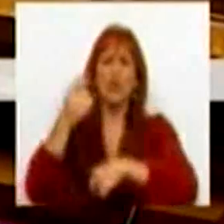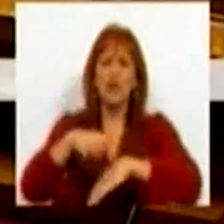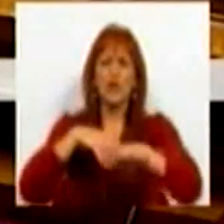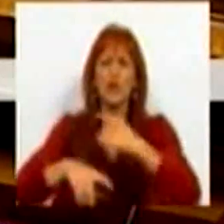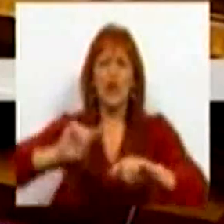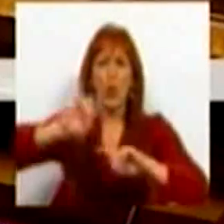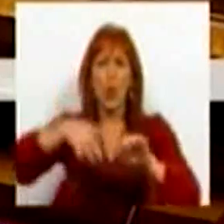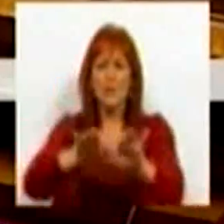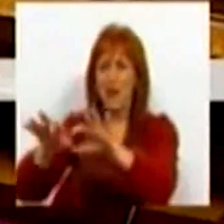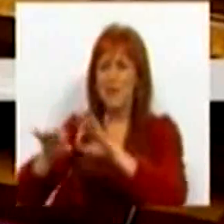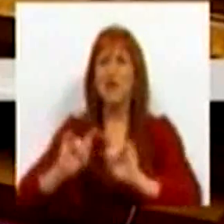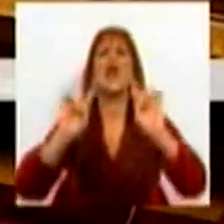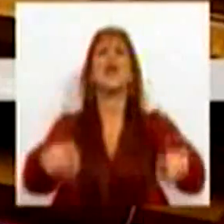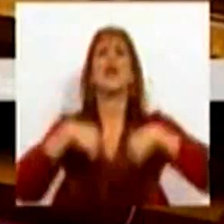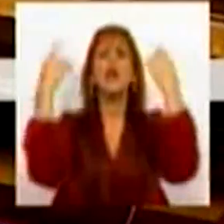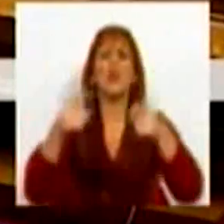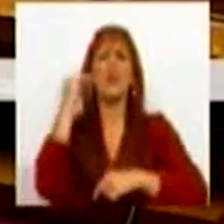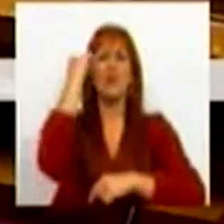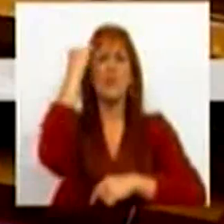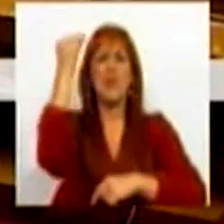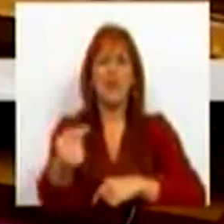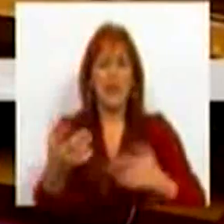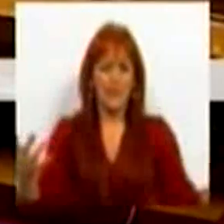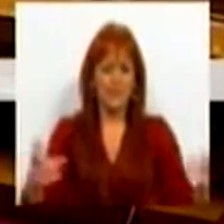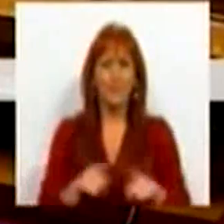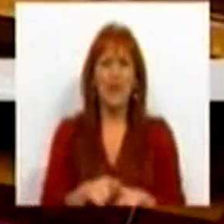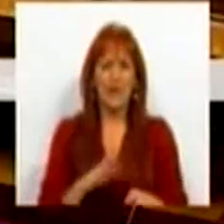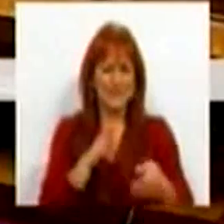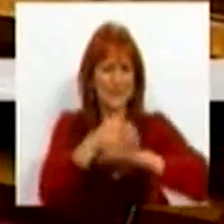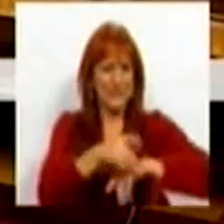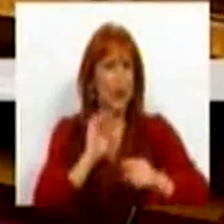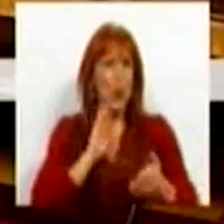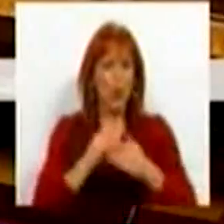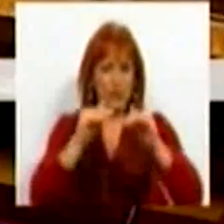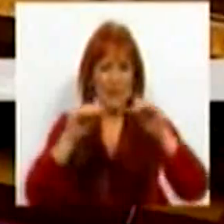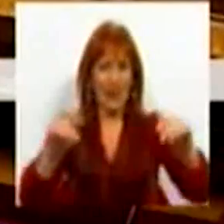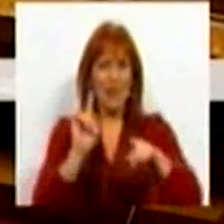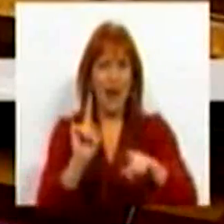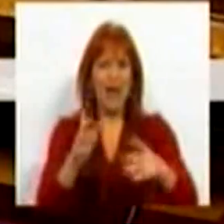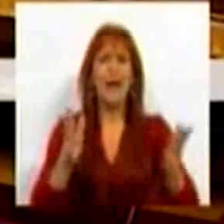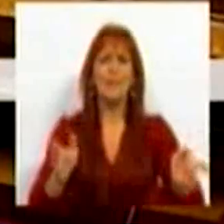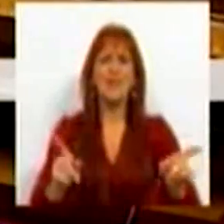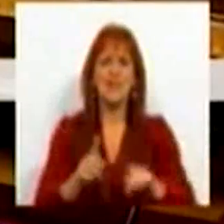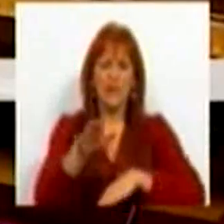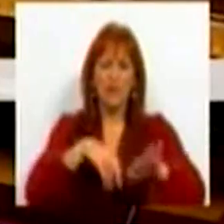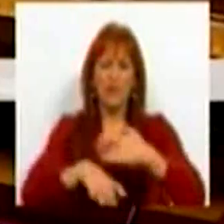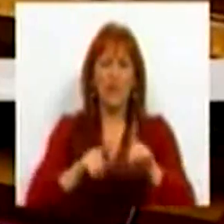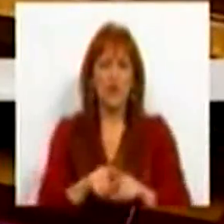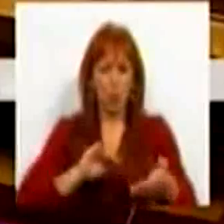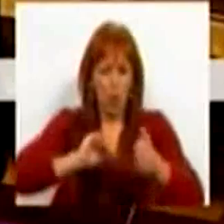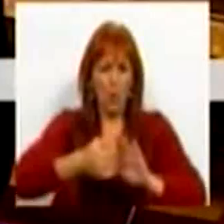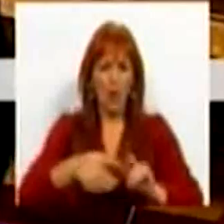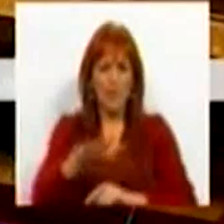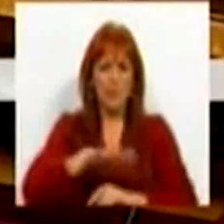realização do ano comum e logo depois da especialidade. Para aceder a esta última etapa, é necessária a realização de uma